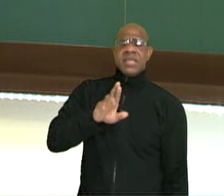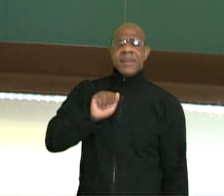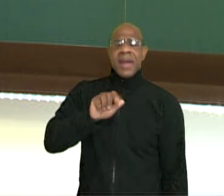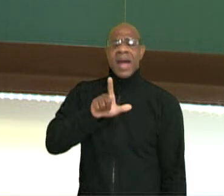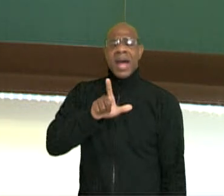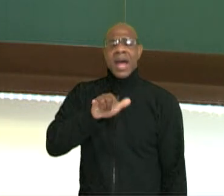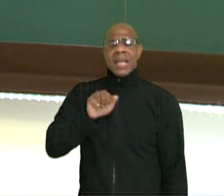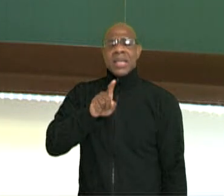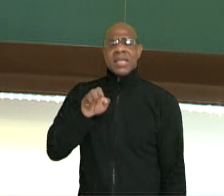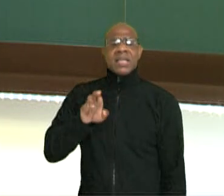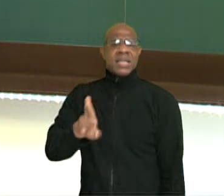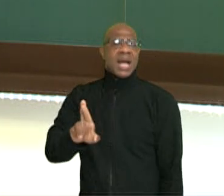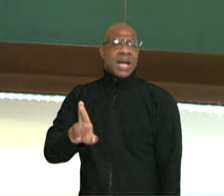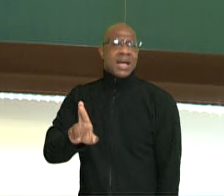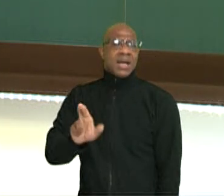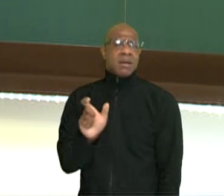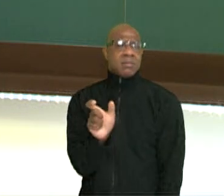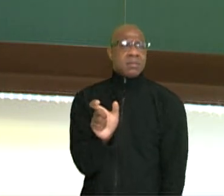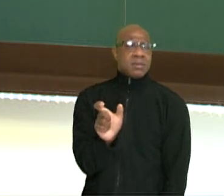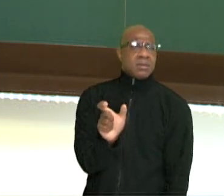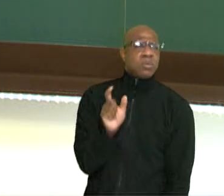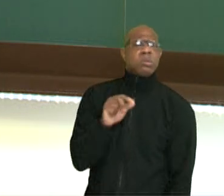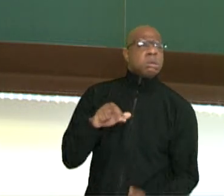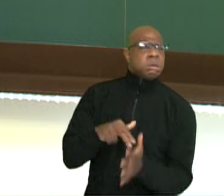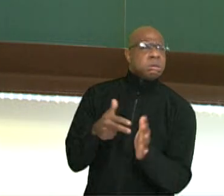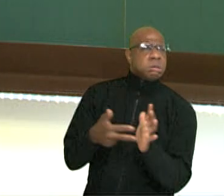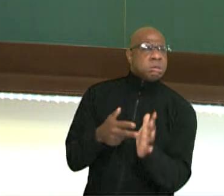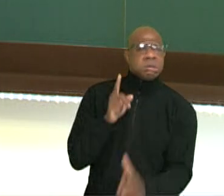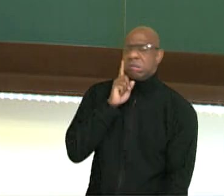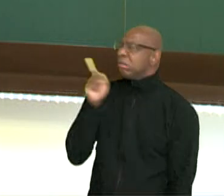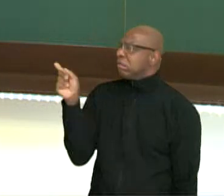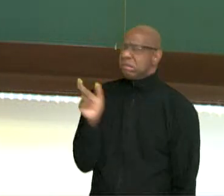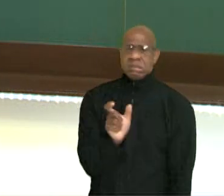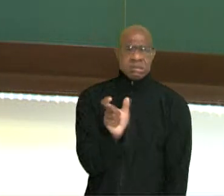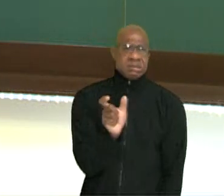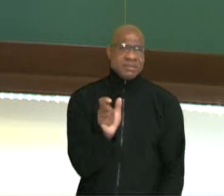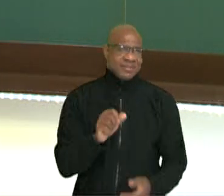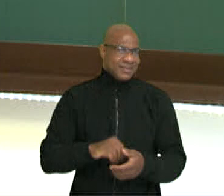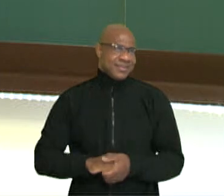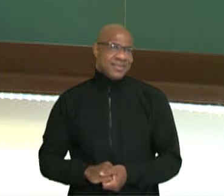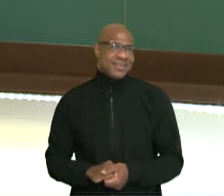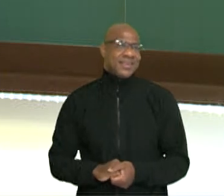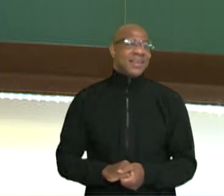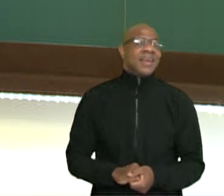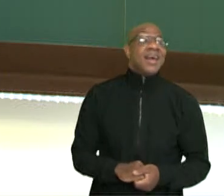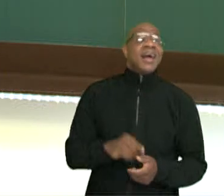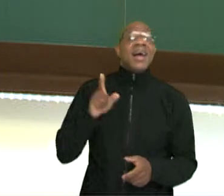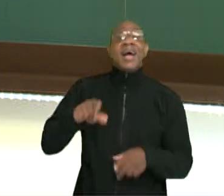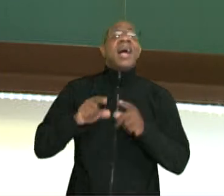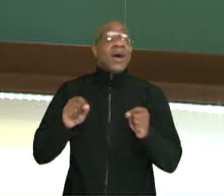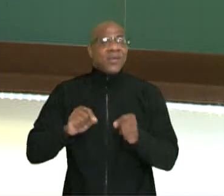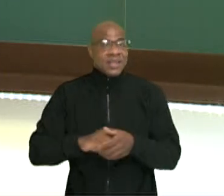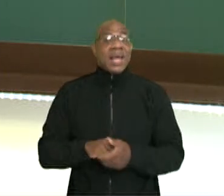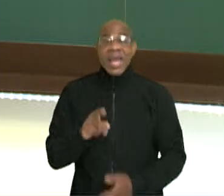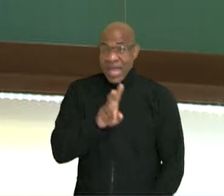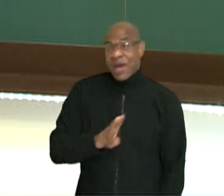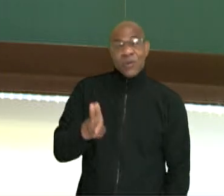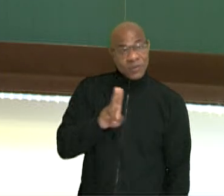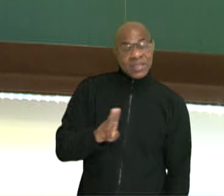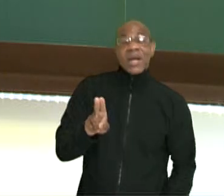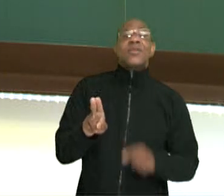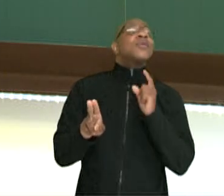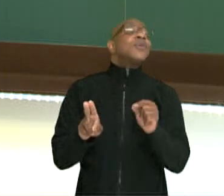no universo das mídias sociais? Você sabe? Claro que sabe. Viralizar é muito usado e serve